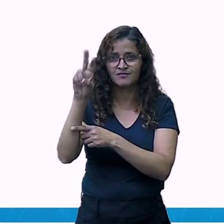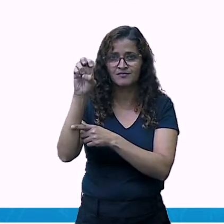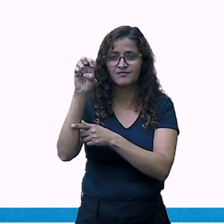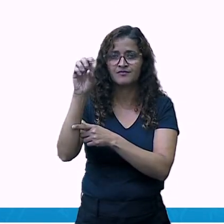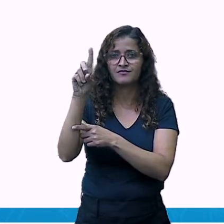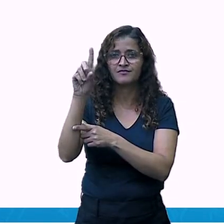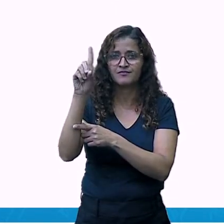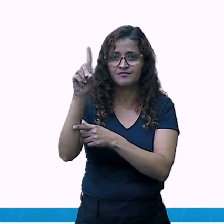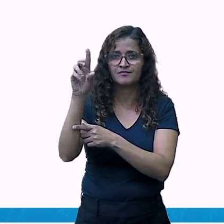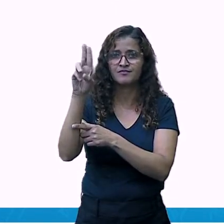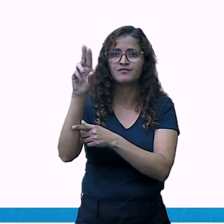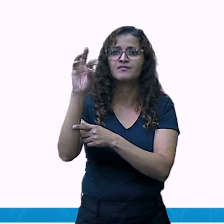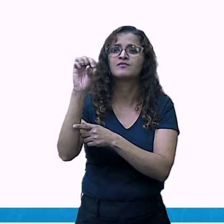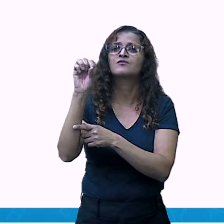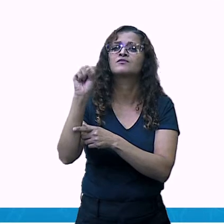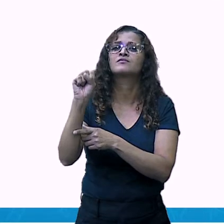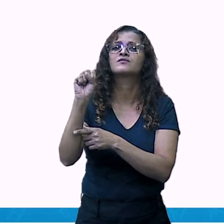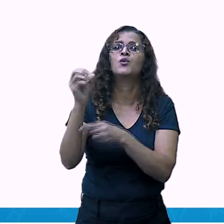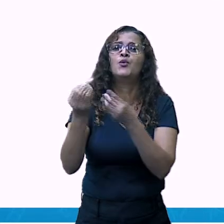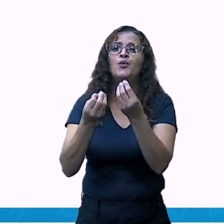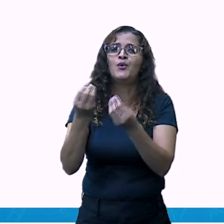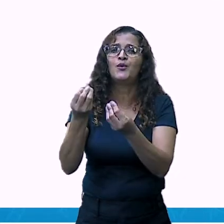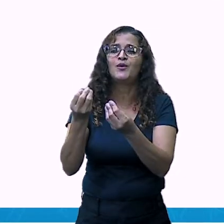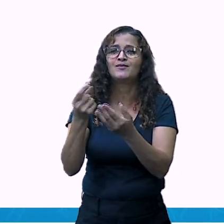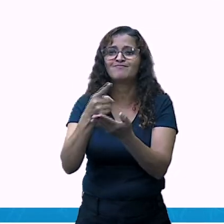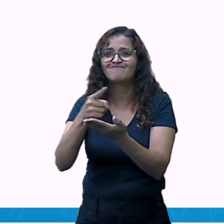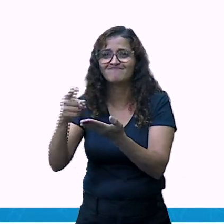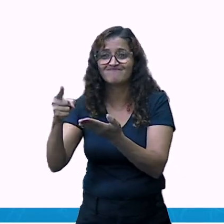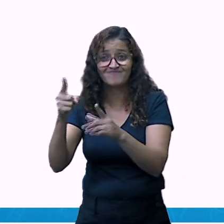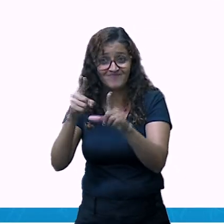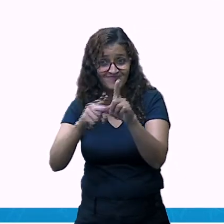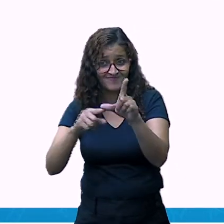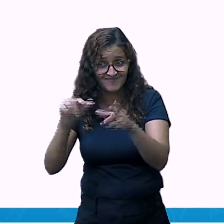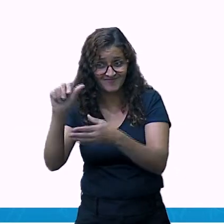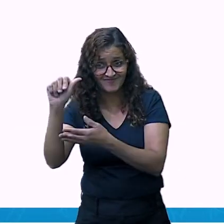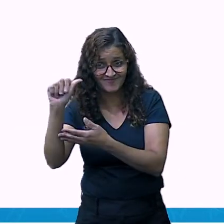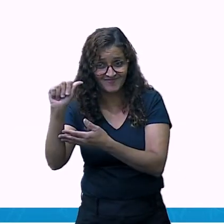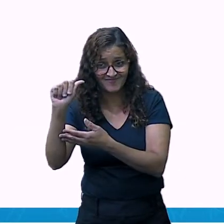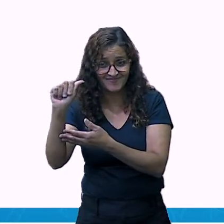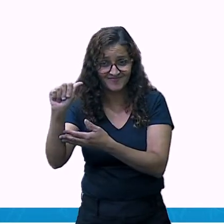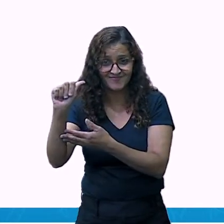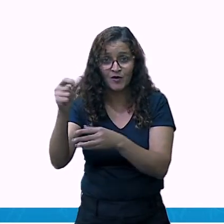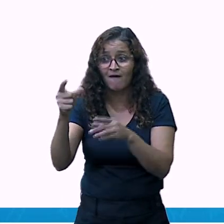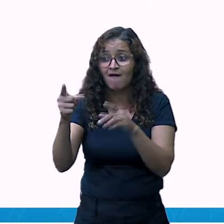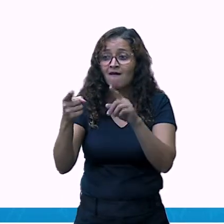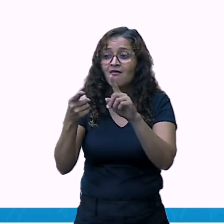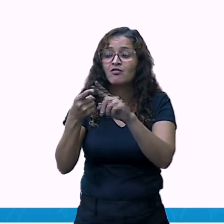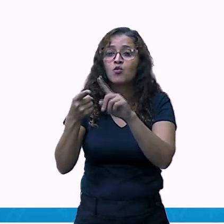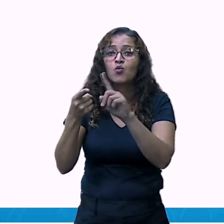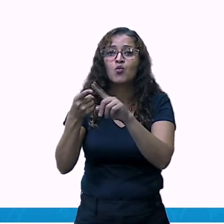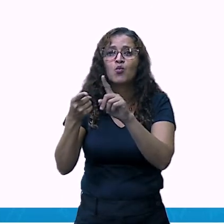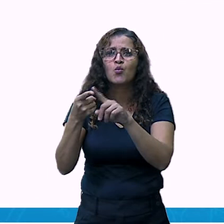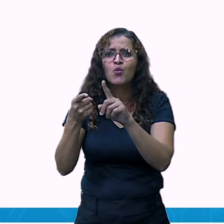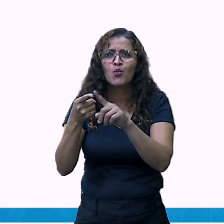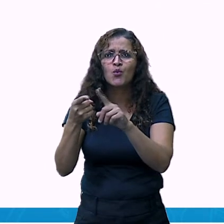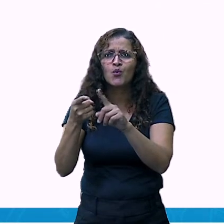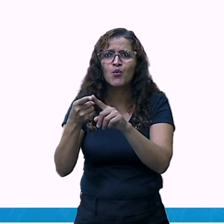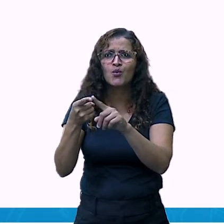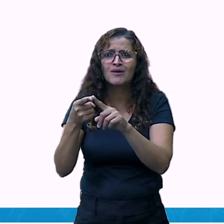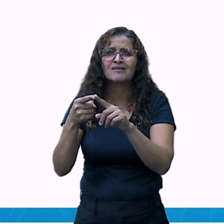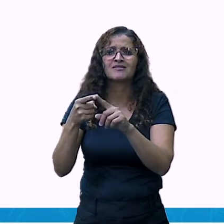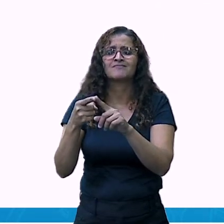químicos. Então, nós falamos o quê? Que na agricultura está acontecendo, eles estão trocando aí